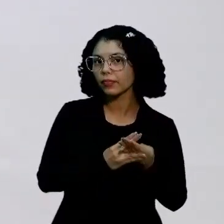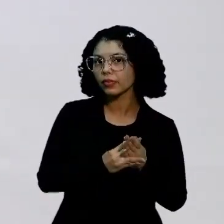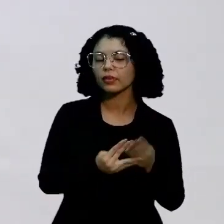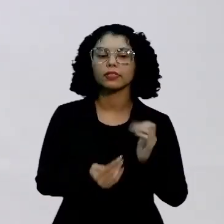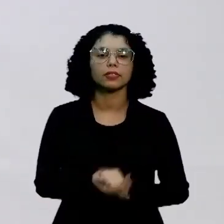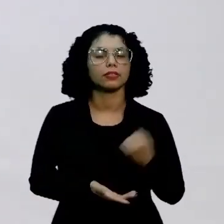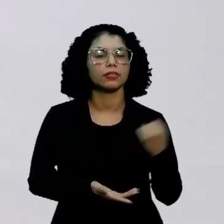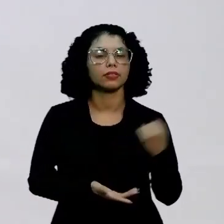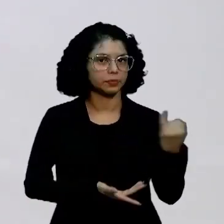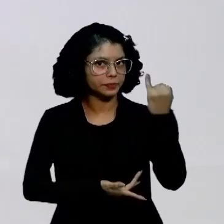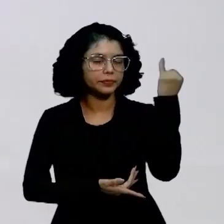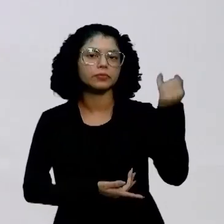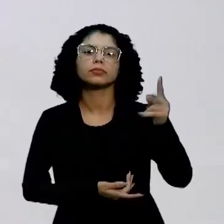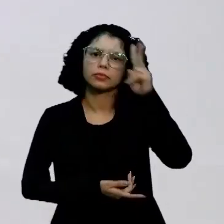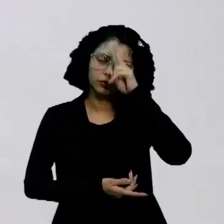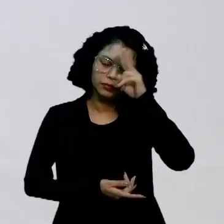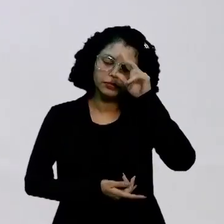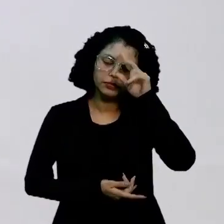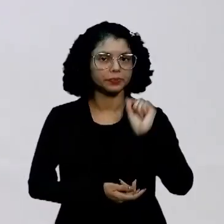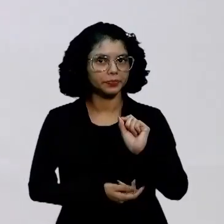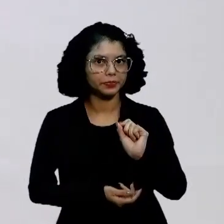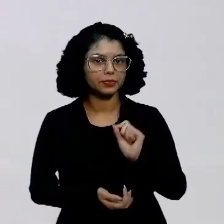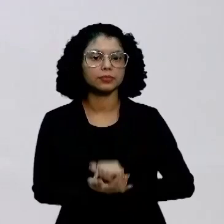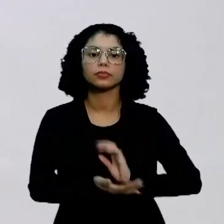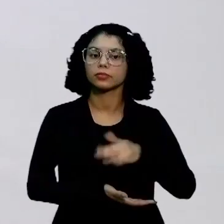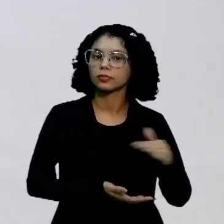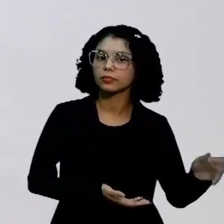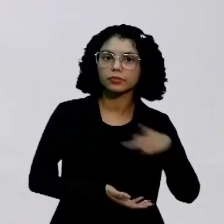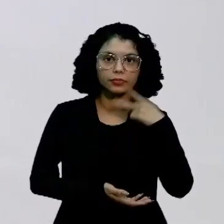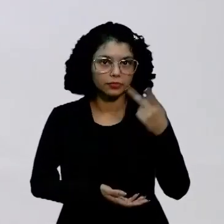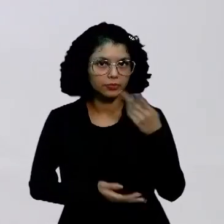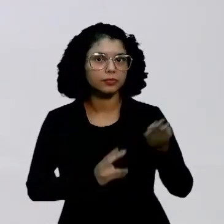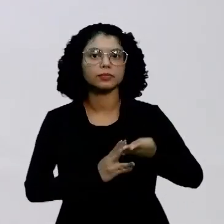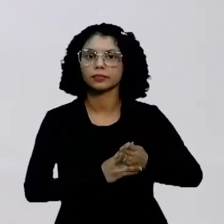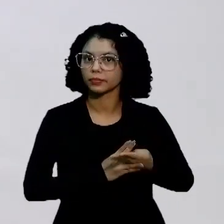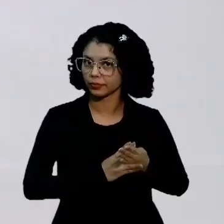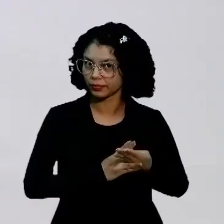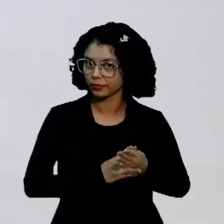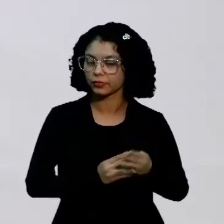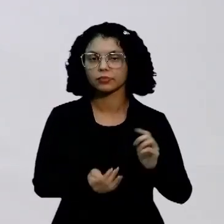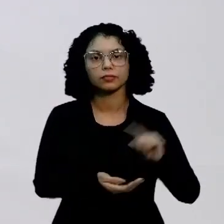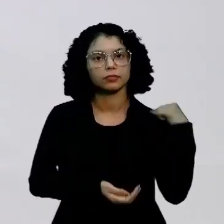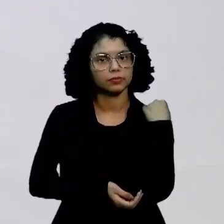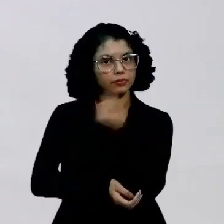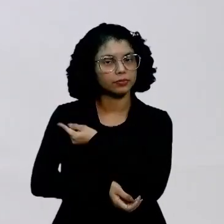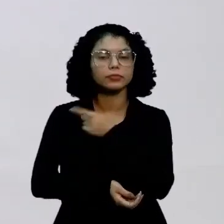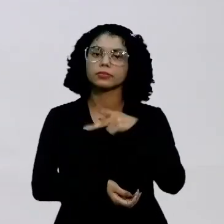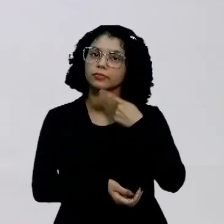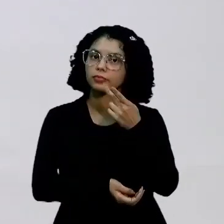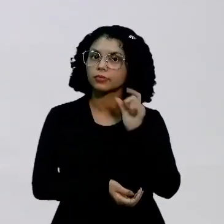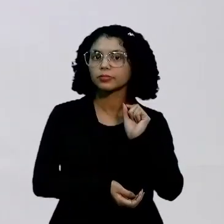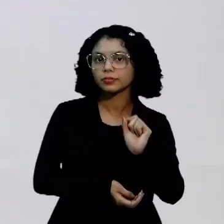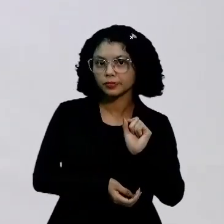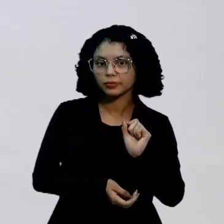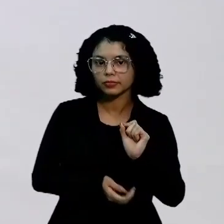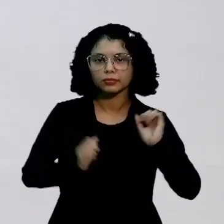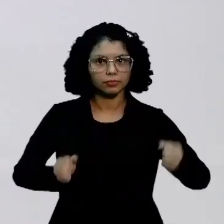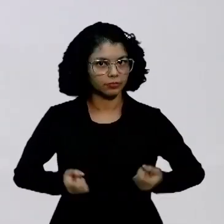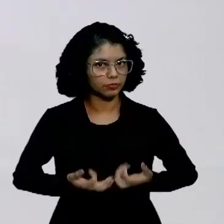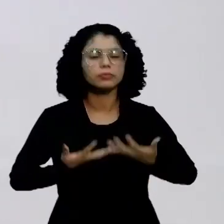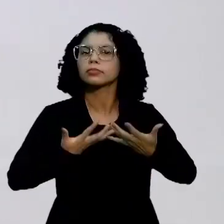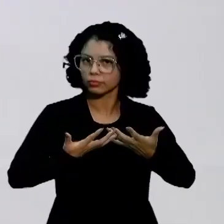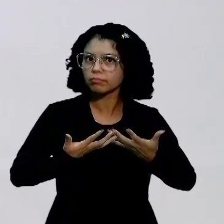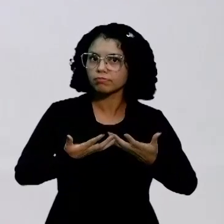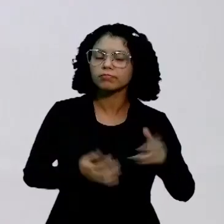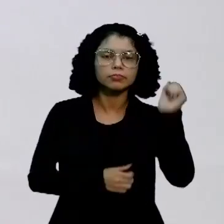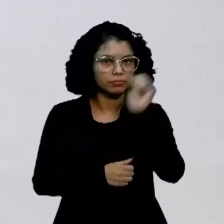é importante frisar que quando nós falamos de Barroco, nós falamos que essa manifestação